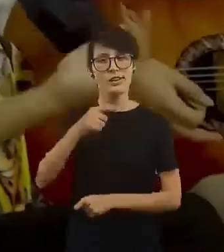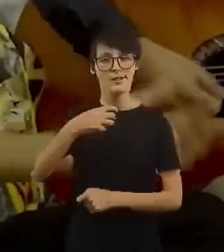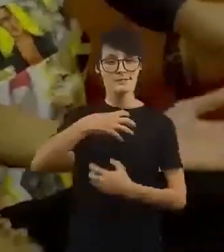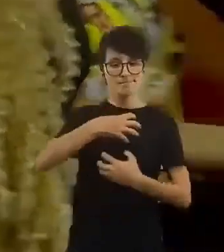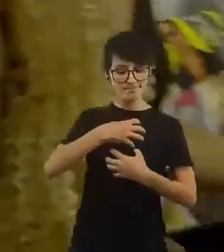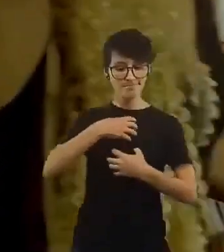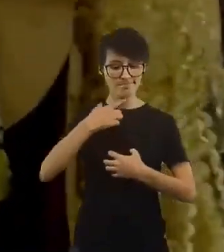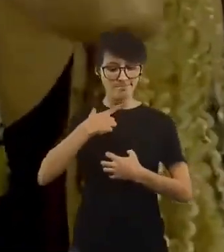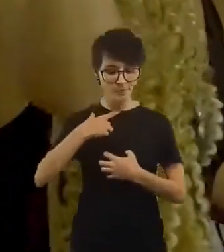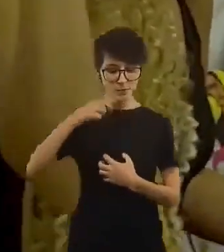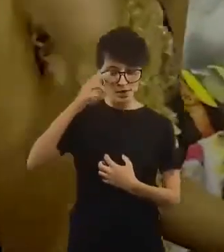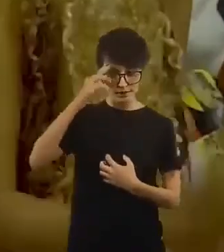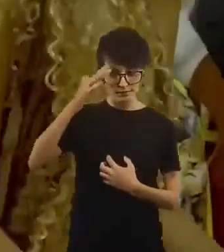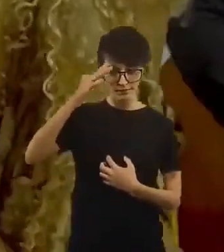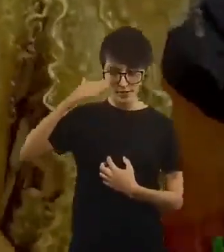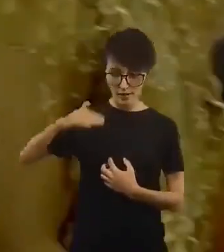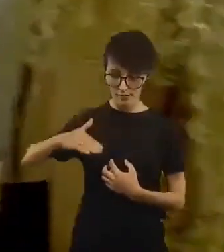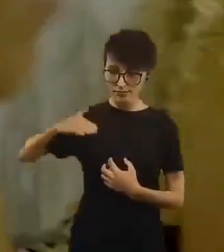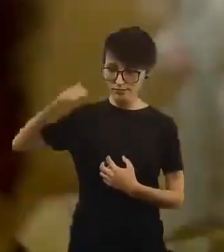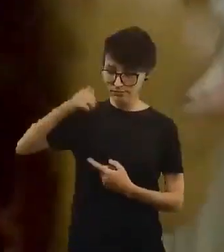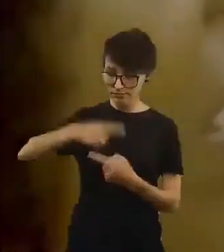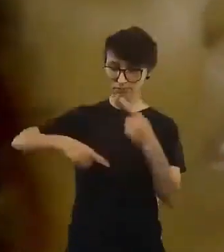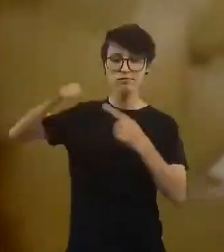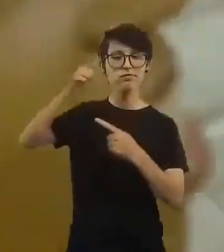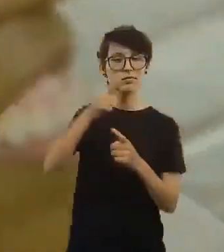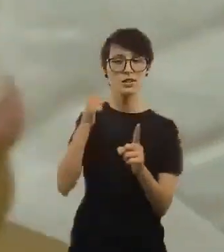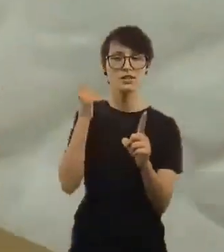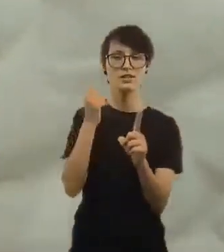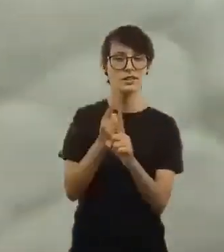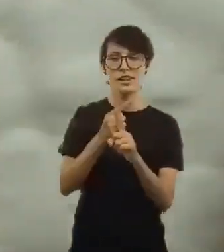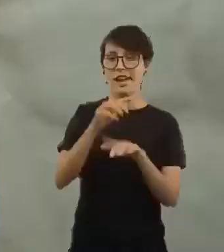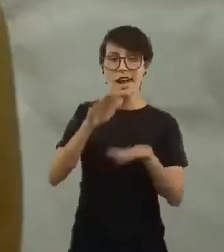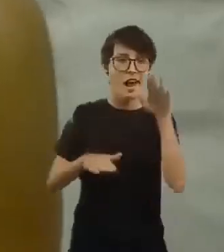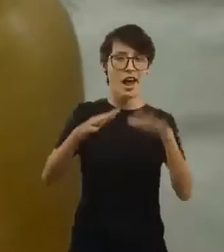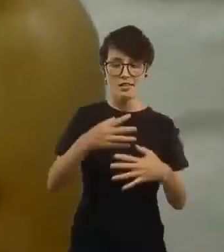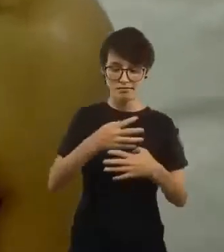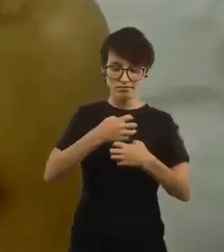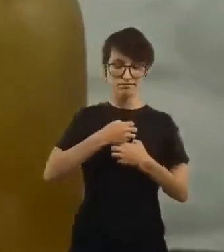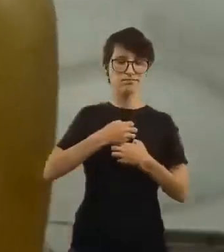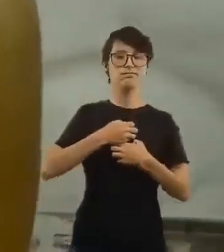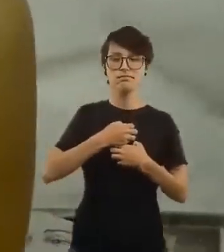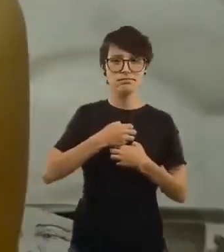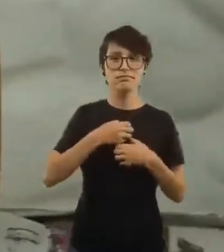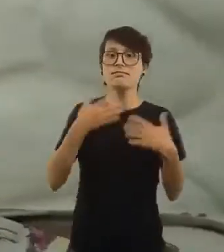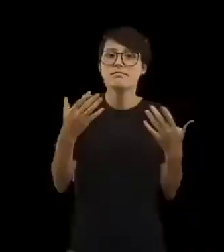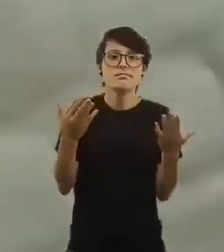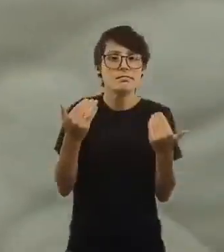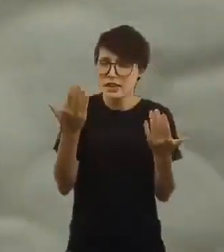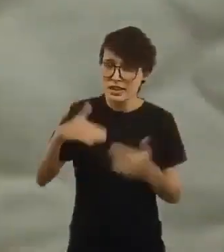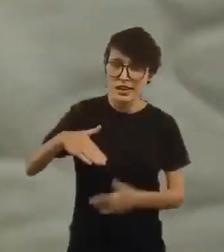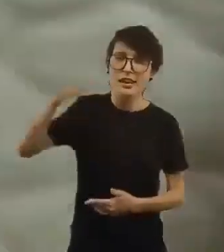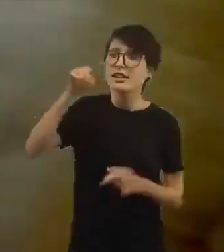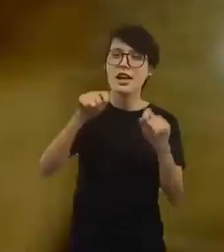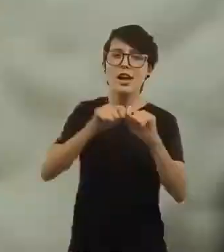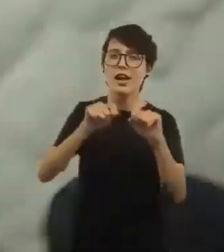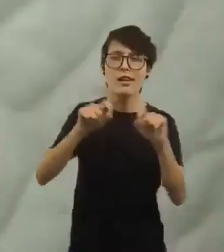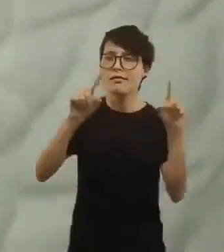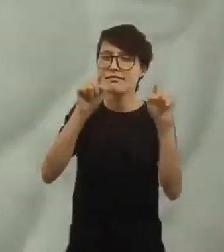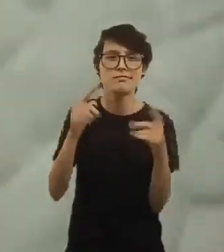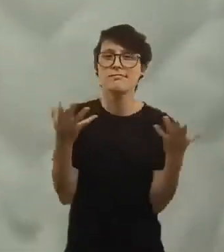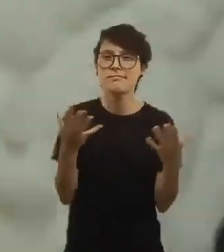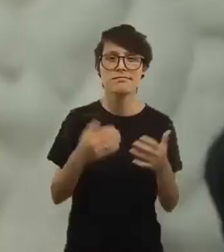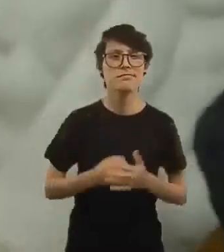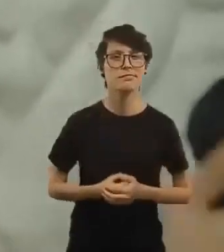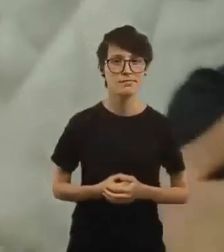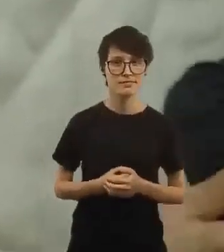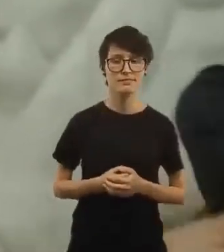crescer, se pergunte quando achar que se perdeu de você. E aí, mano, você cresceu, qual vai ser? Se tá ouvindo